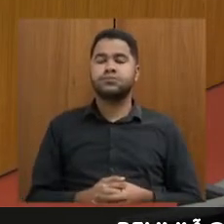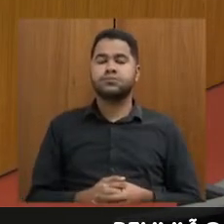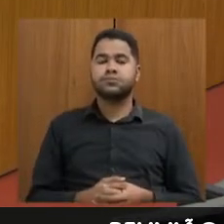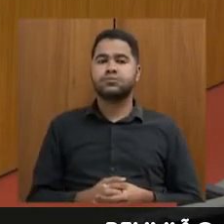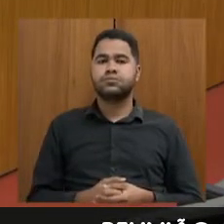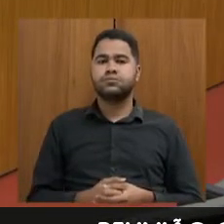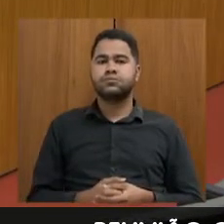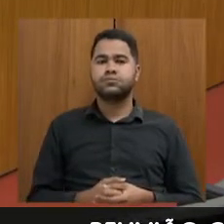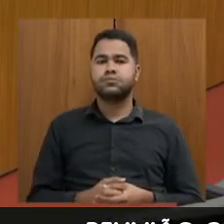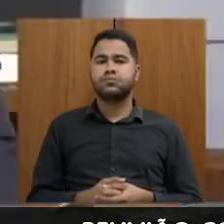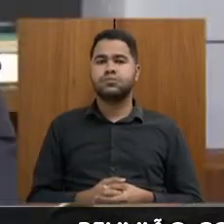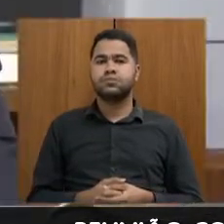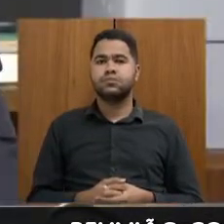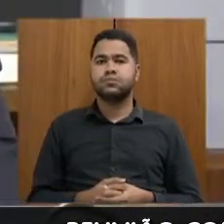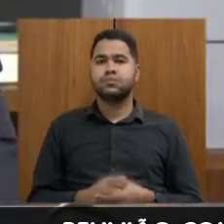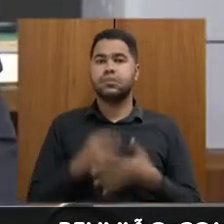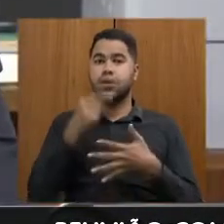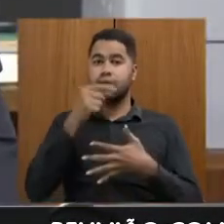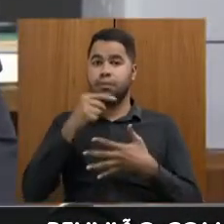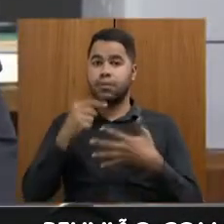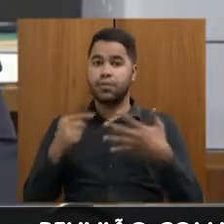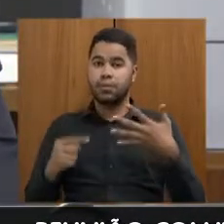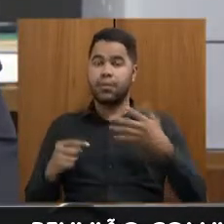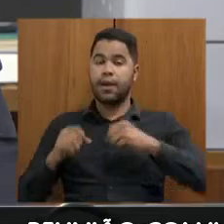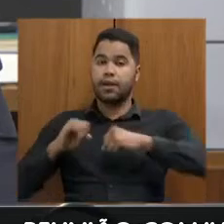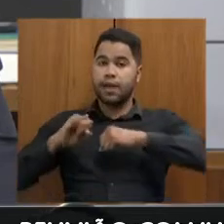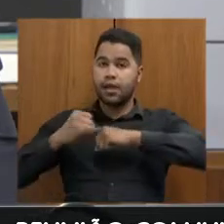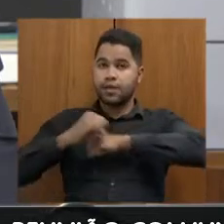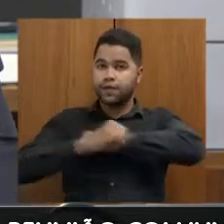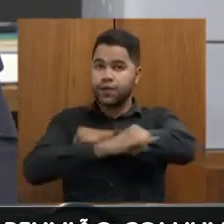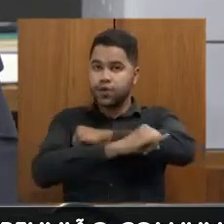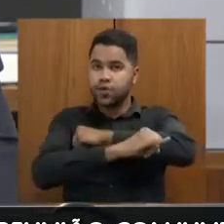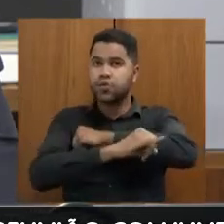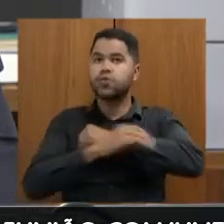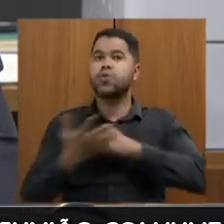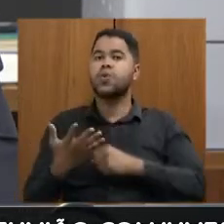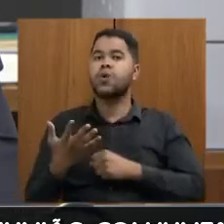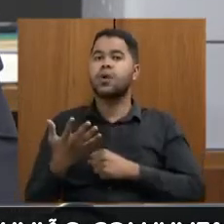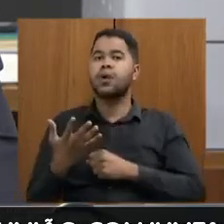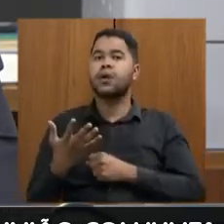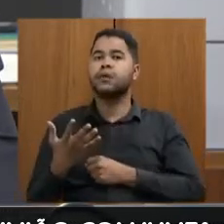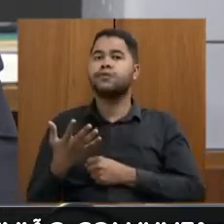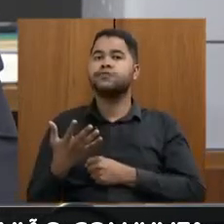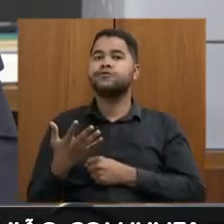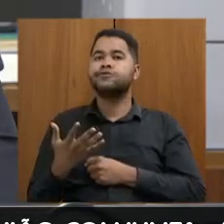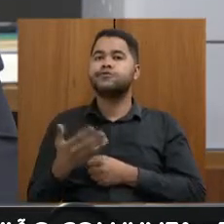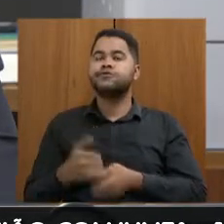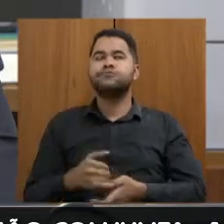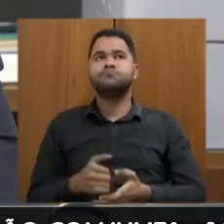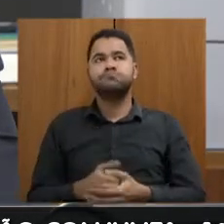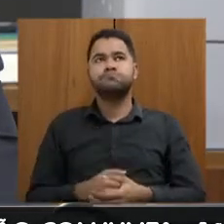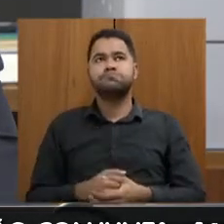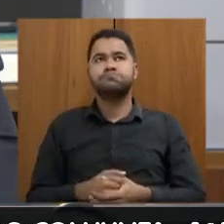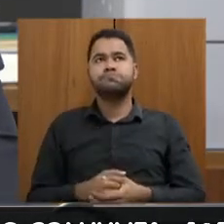a questão da infraestrutura seja é